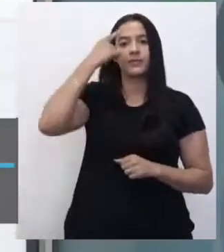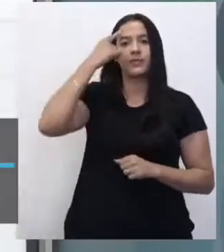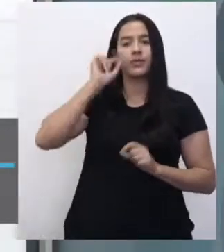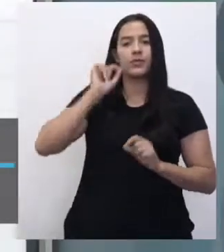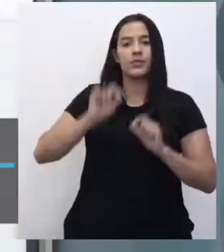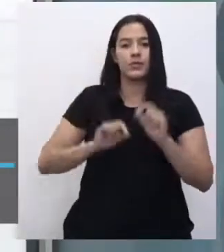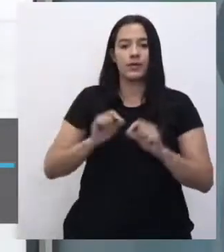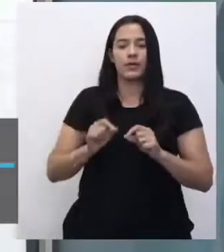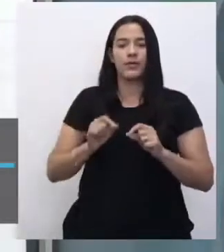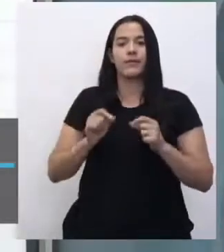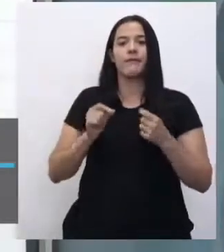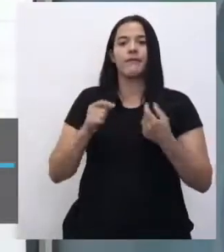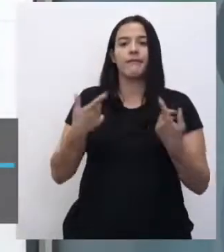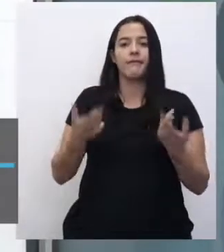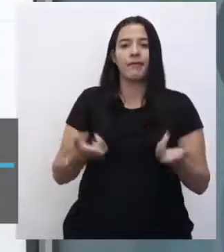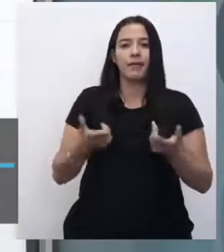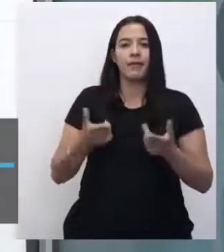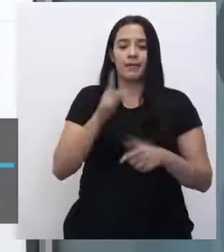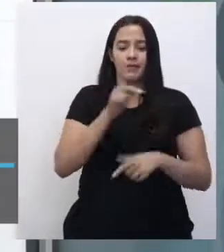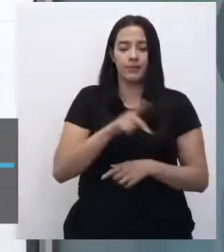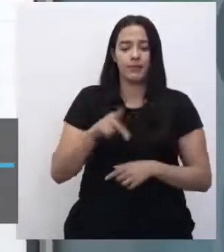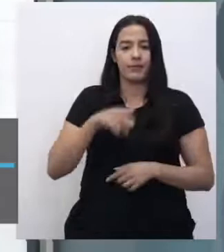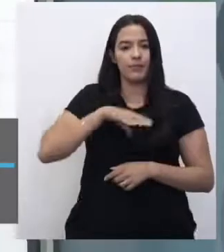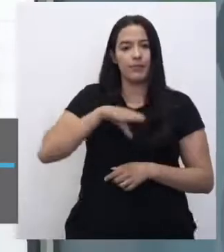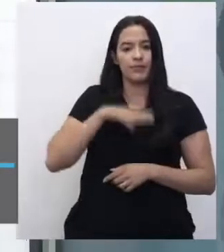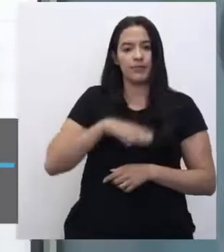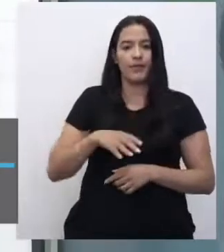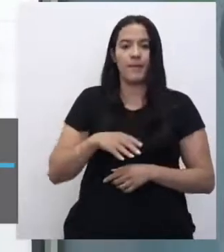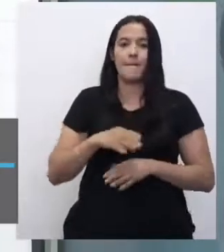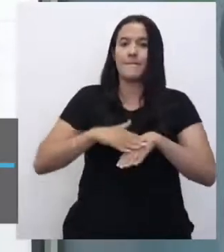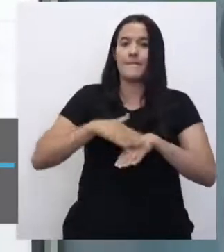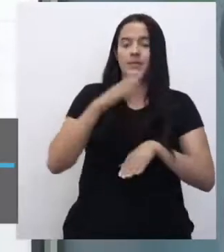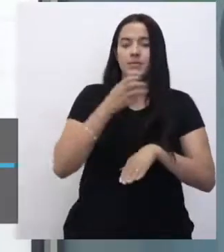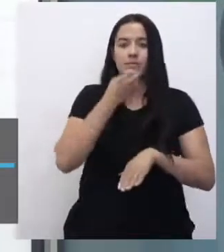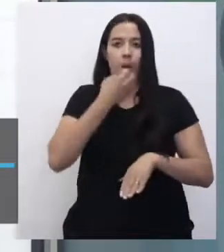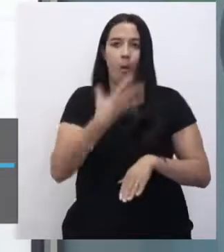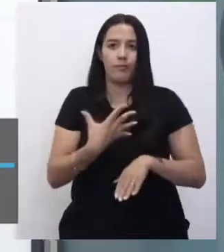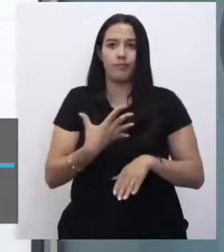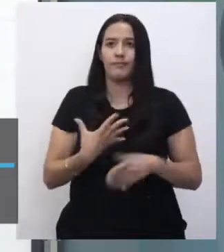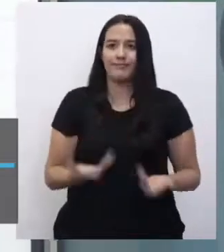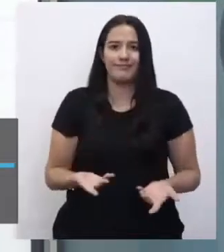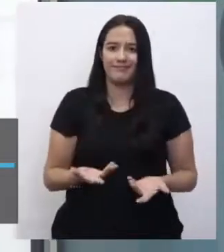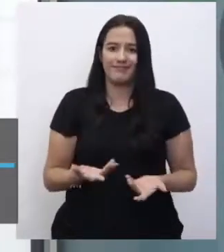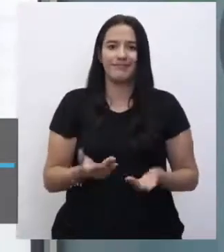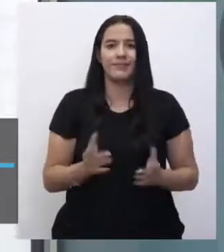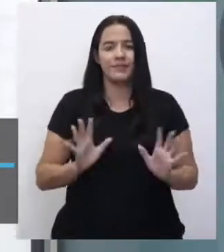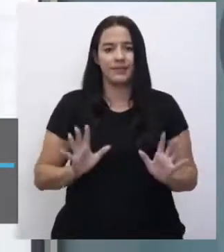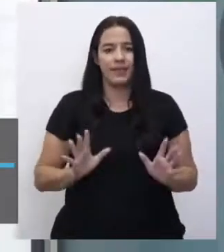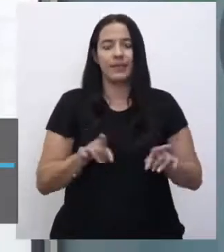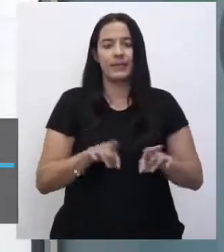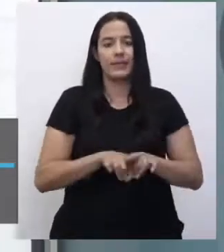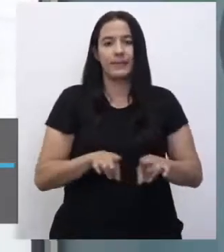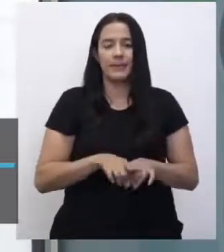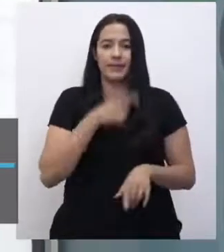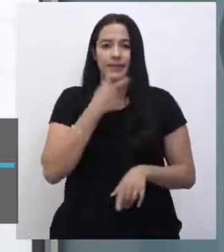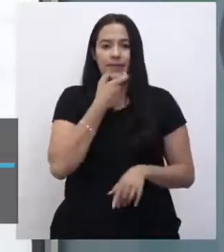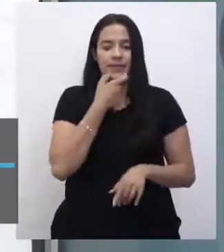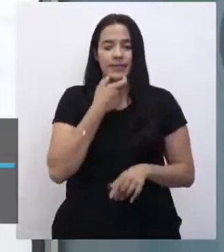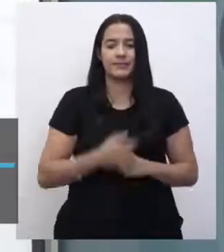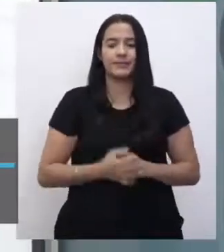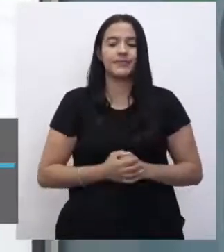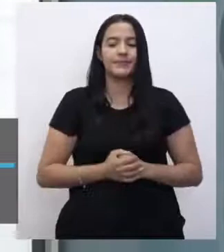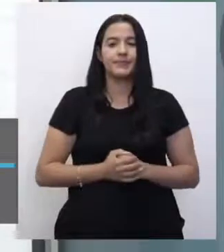são irregulares. Como em português não posso falar mais bom, em inglês não posso falar gooder. Ok? Então, pensem nisso aí a hora que estiver fazendo.